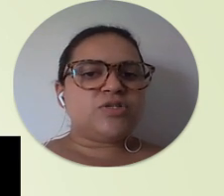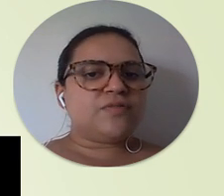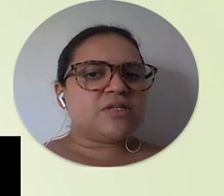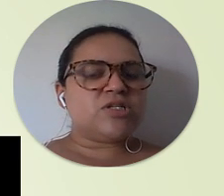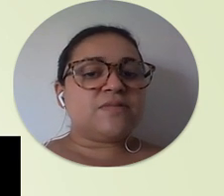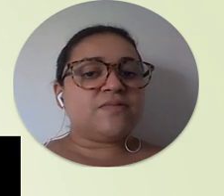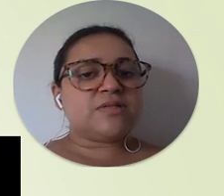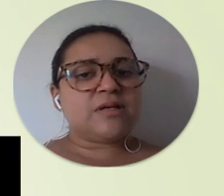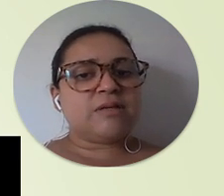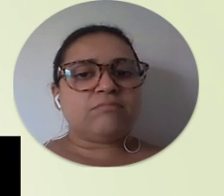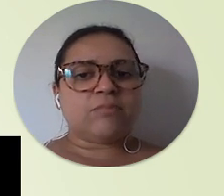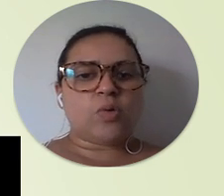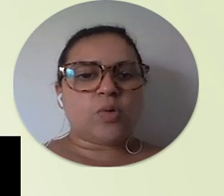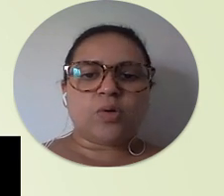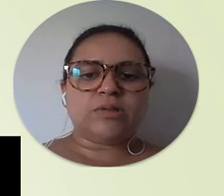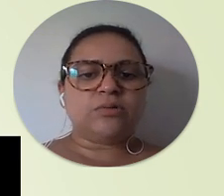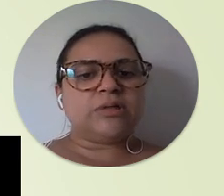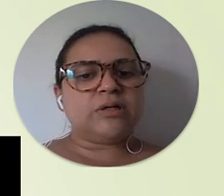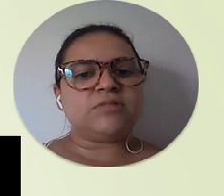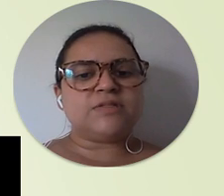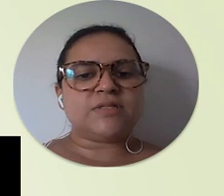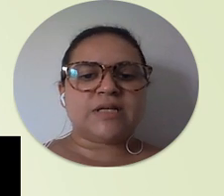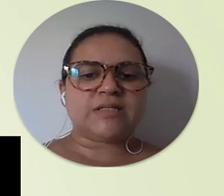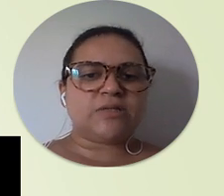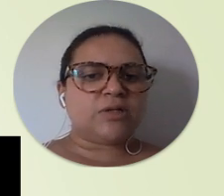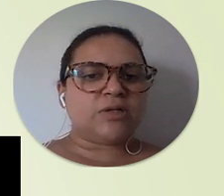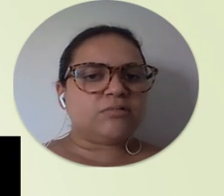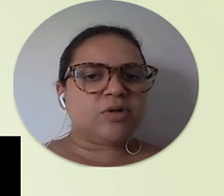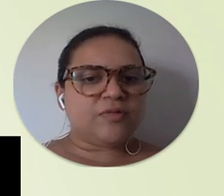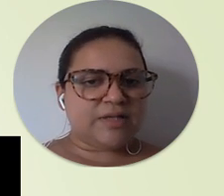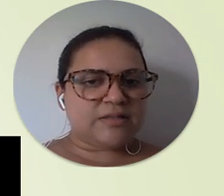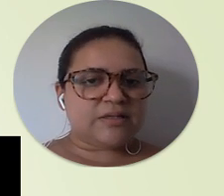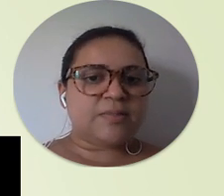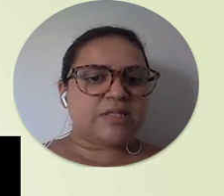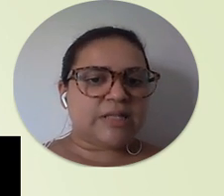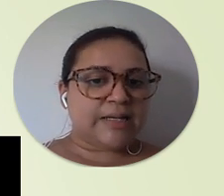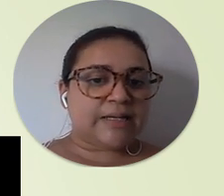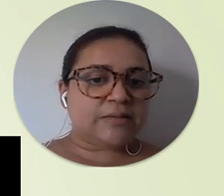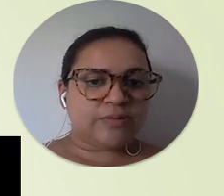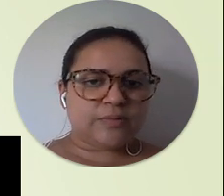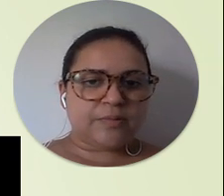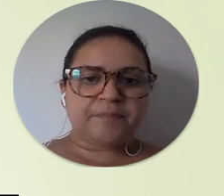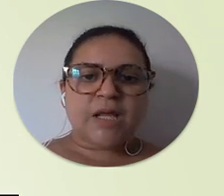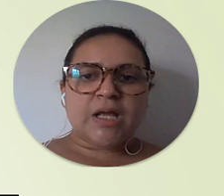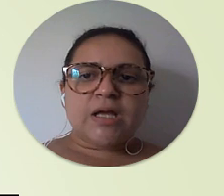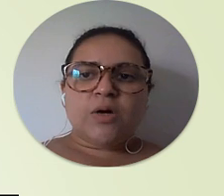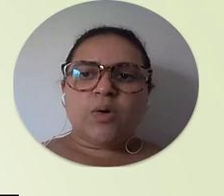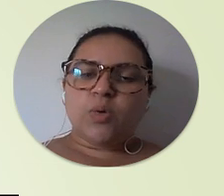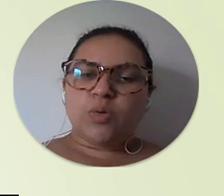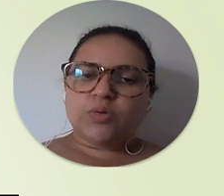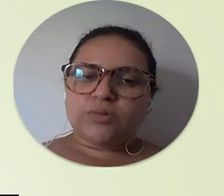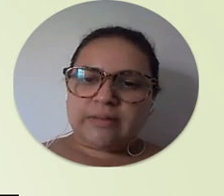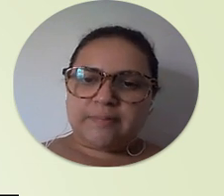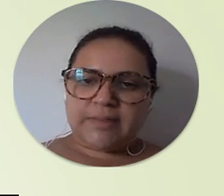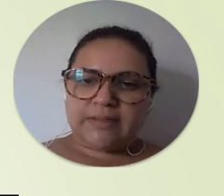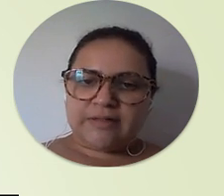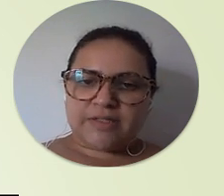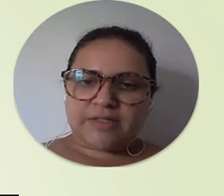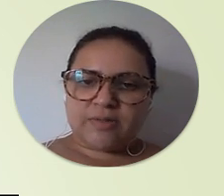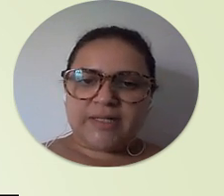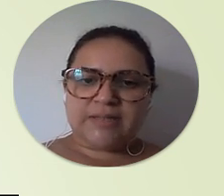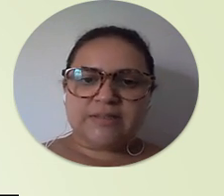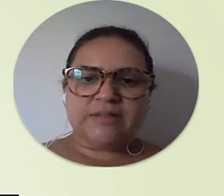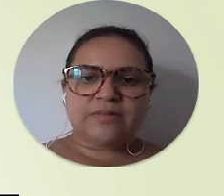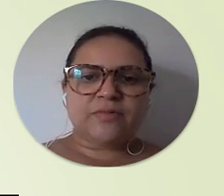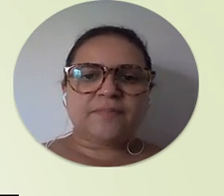no início você diz se você concorda ou não, se você aceita ou não. Como eu falei anteriormente, ele é gratuito. Outra